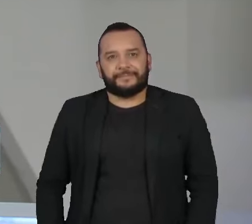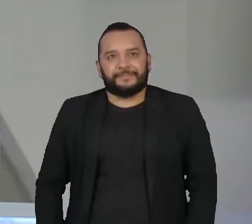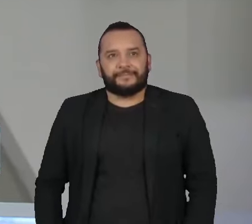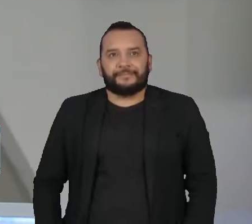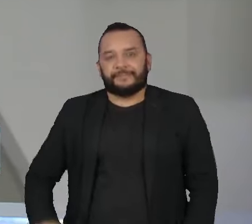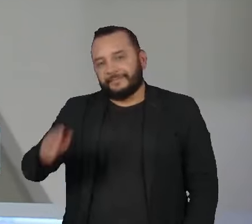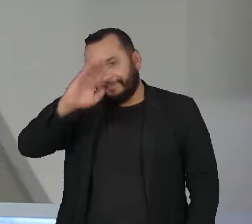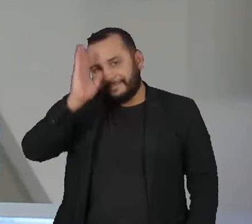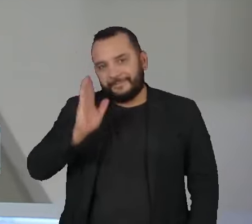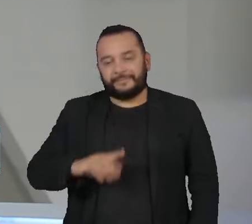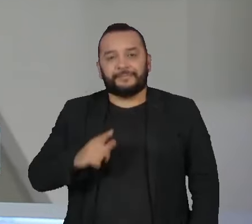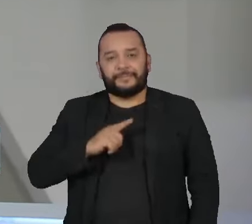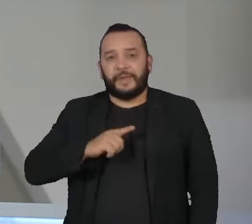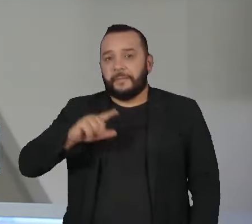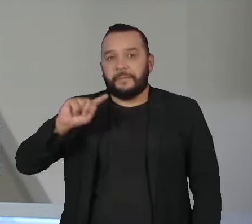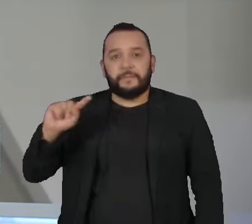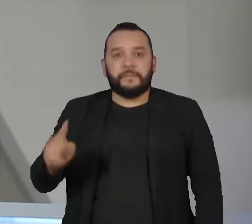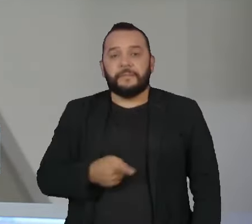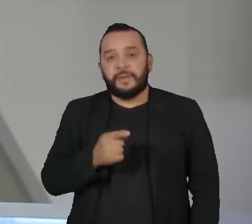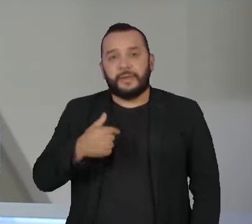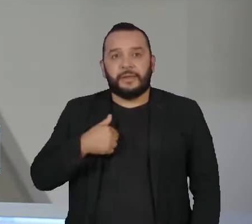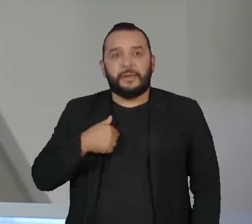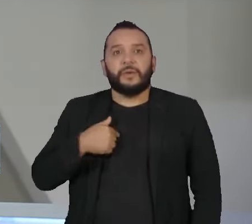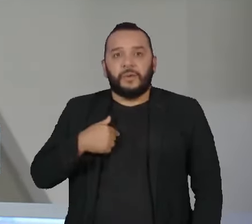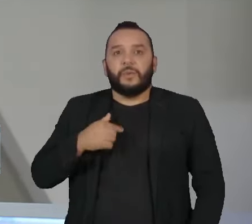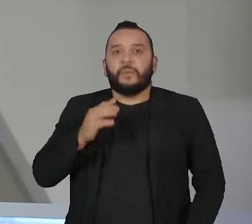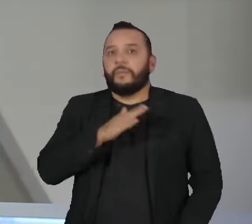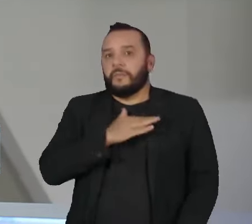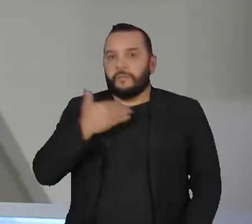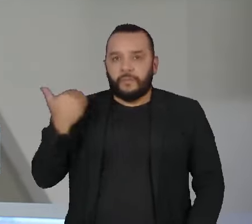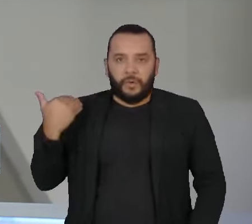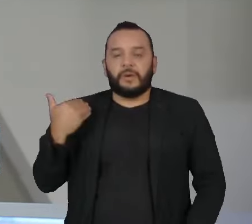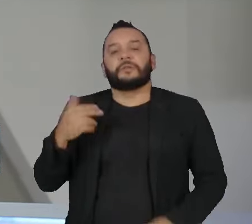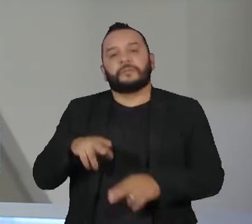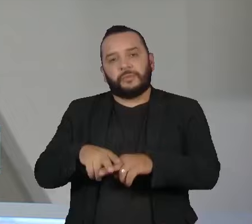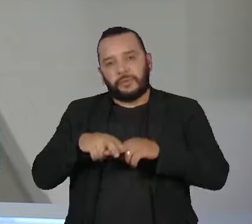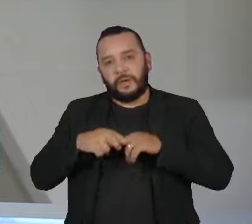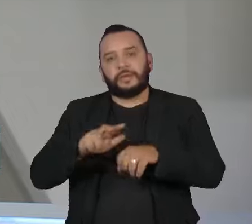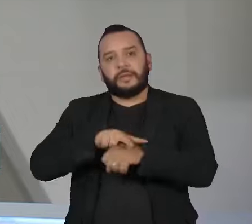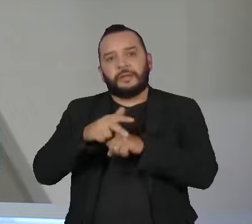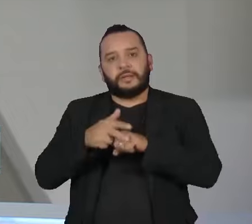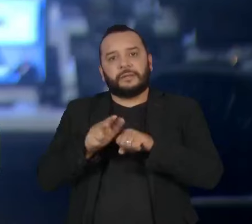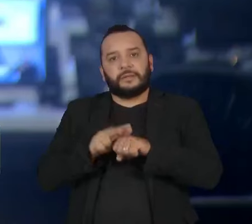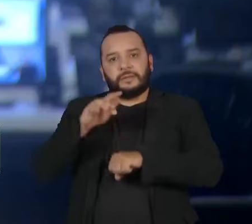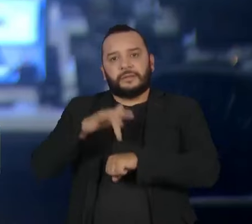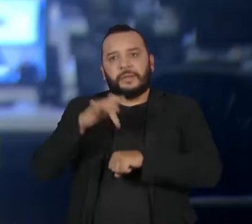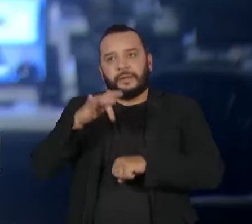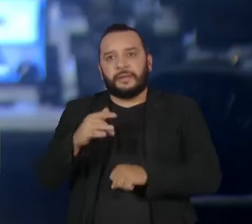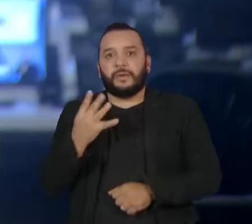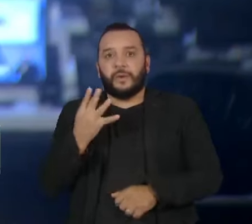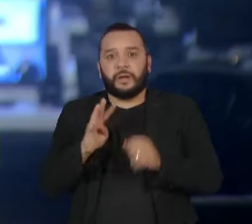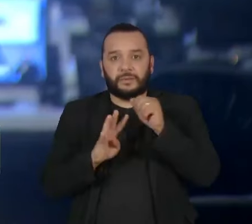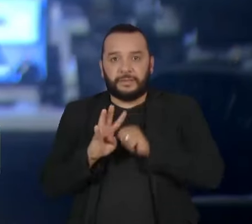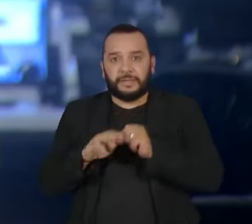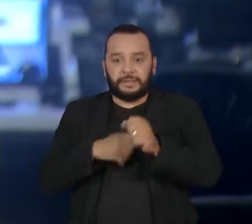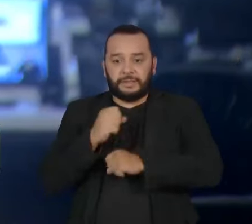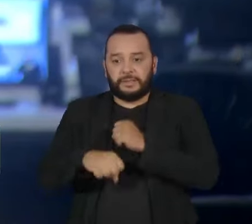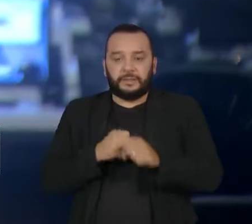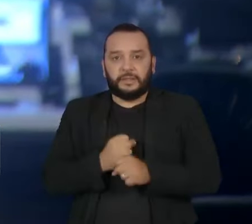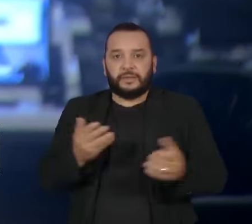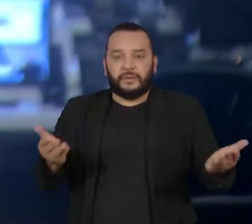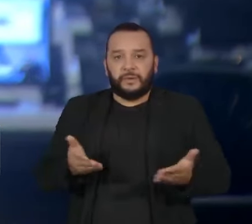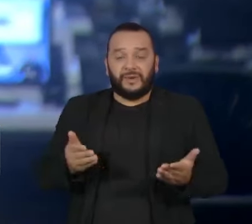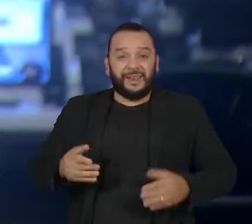o Brasil passou de 1000 óbitos por dengue somente nos quatro primeiros meses deste ano é o terceiro maior